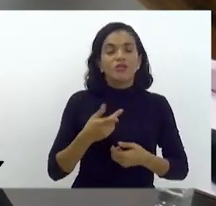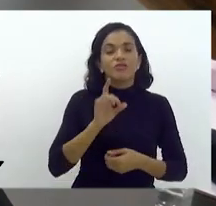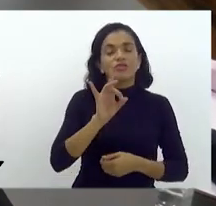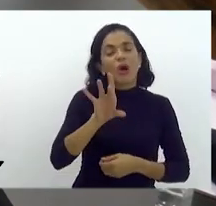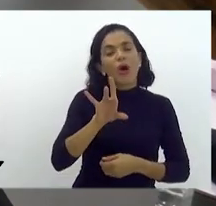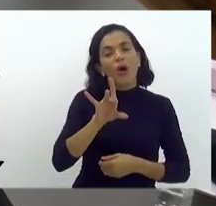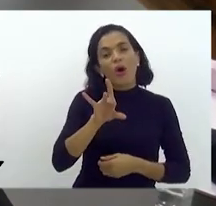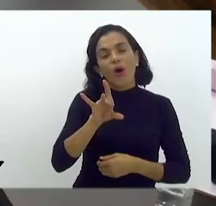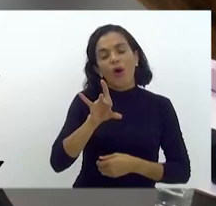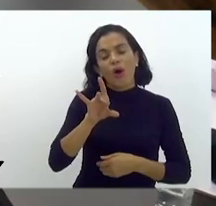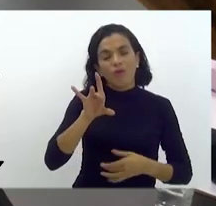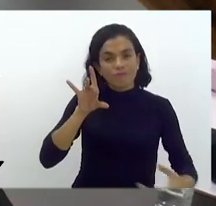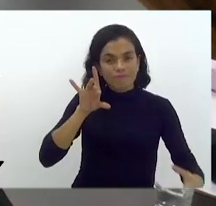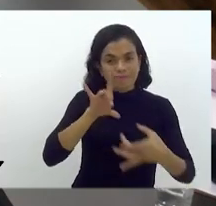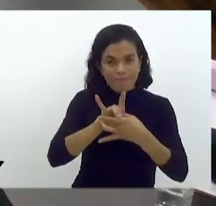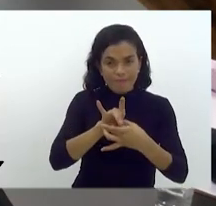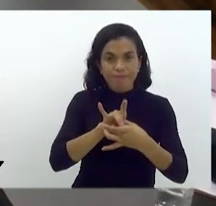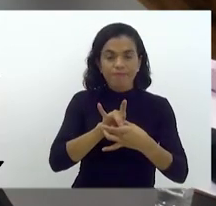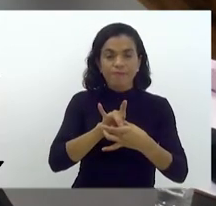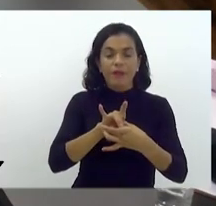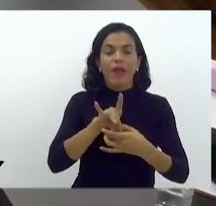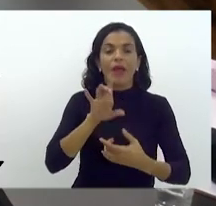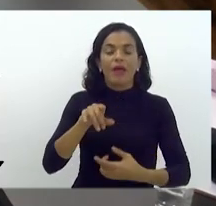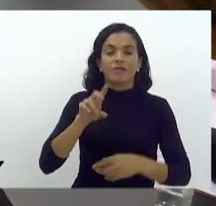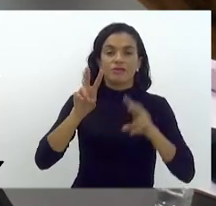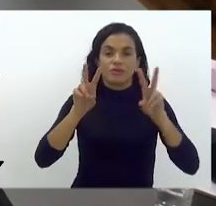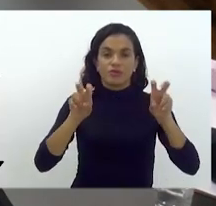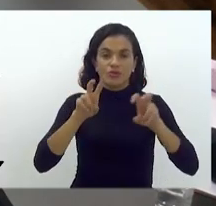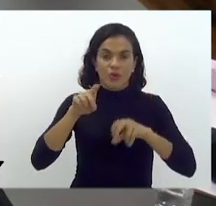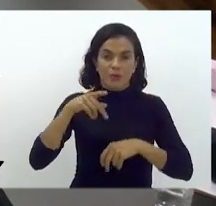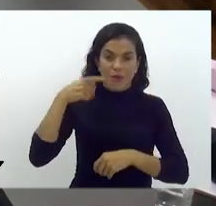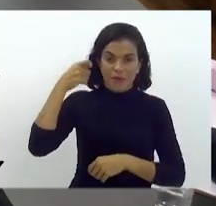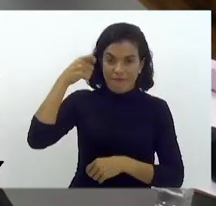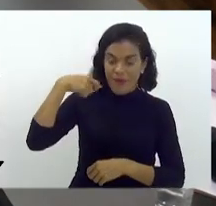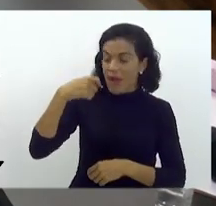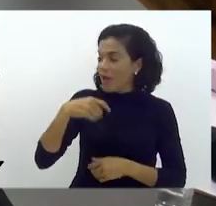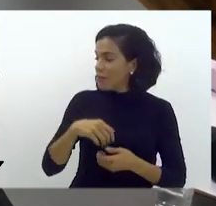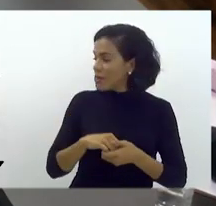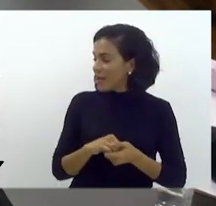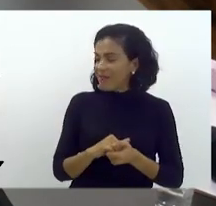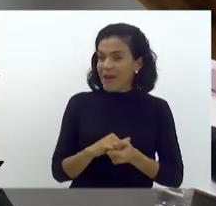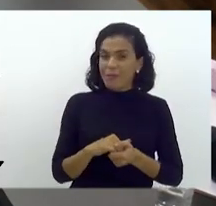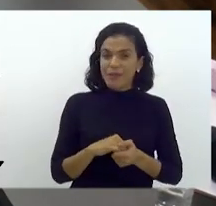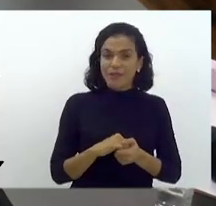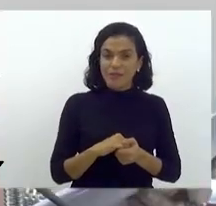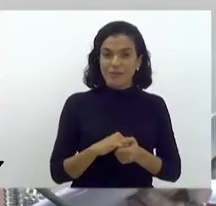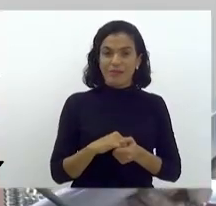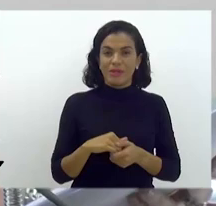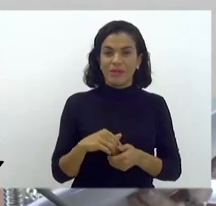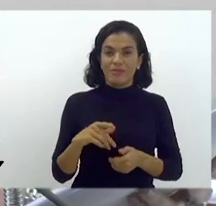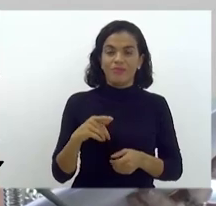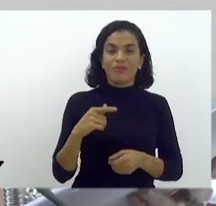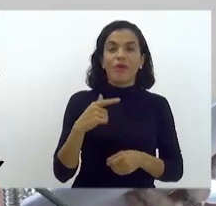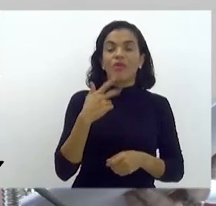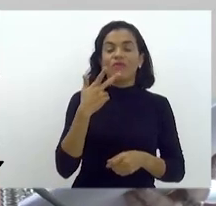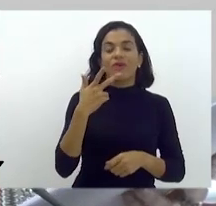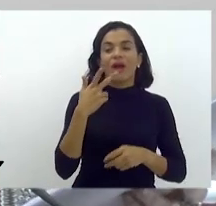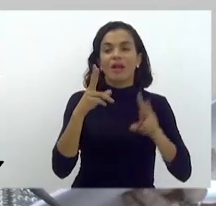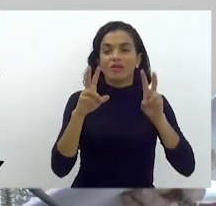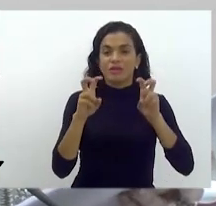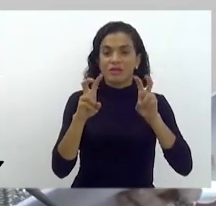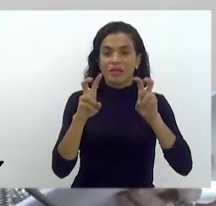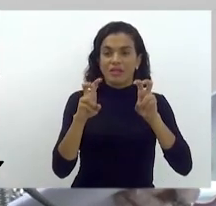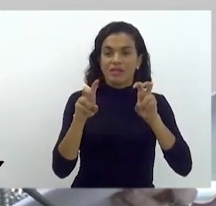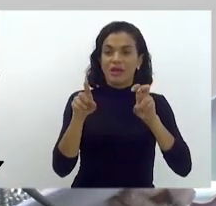só fazer um círculo aqui é da fala da deputada Dani Monteiro quando ela fala do letramento digital pode